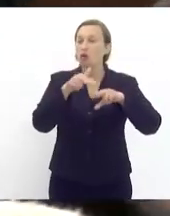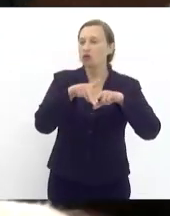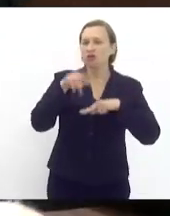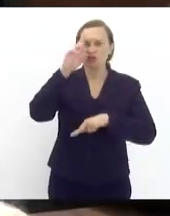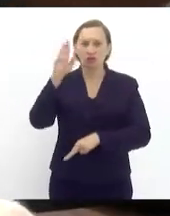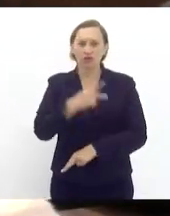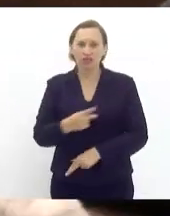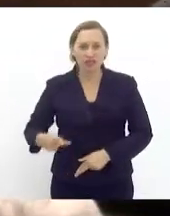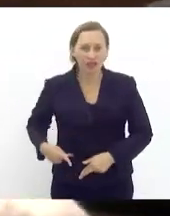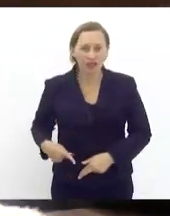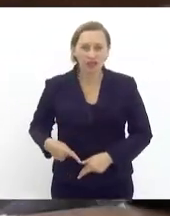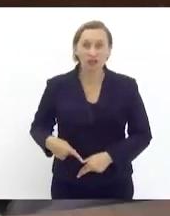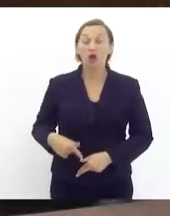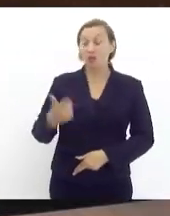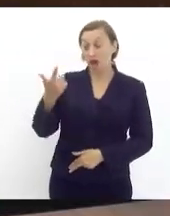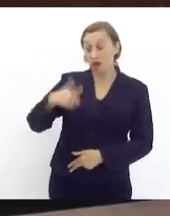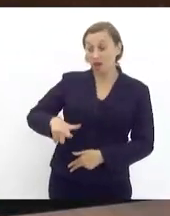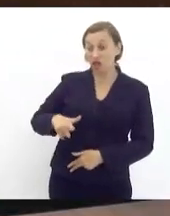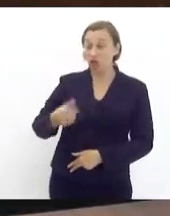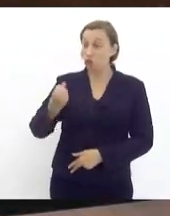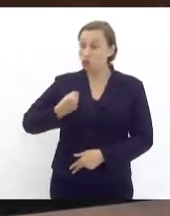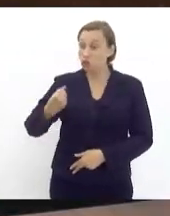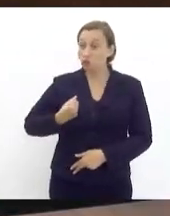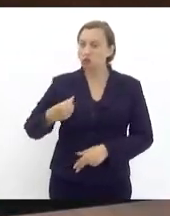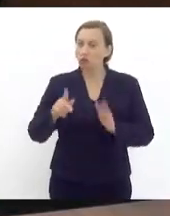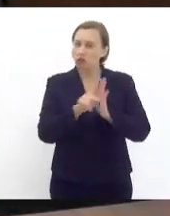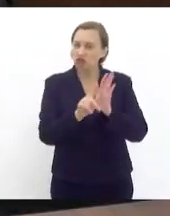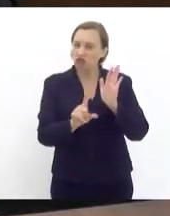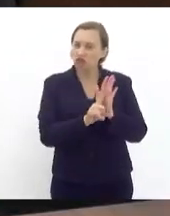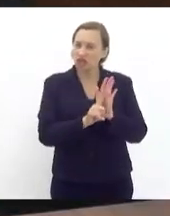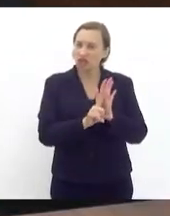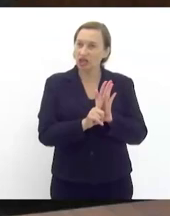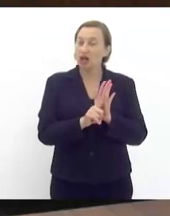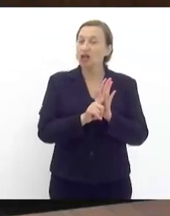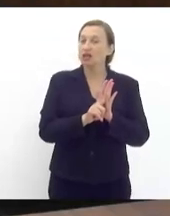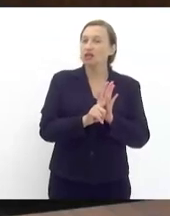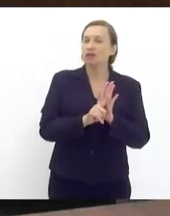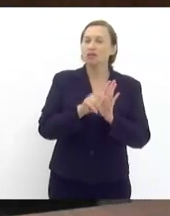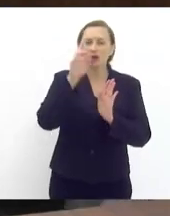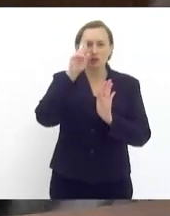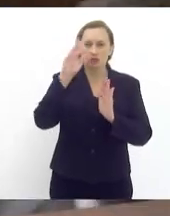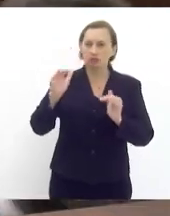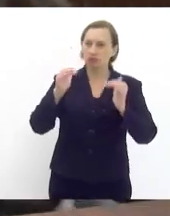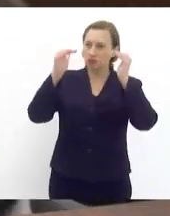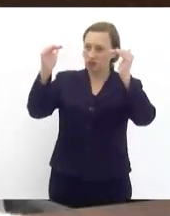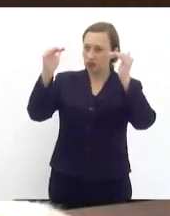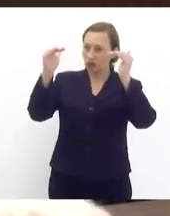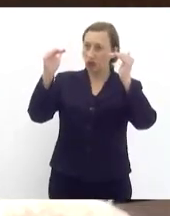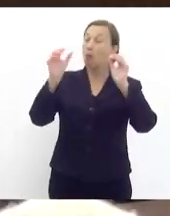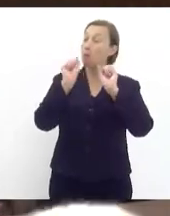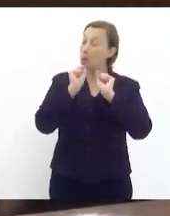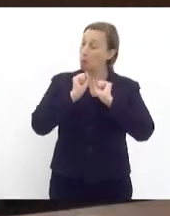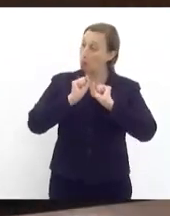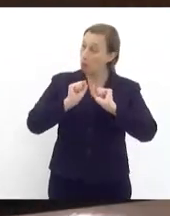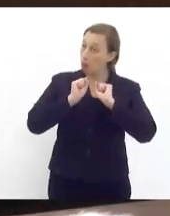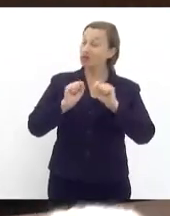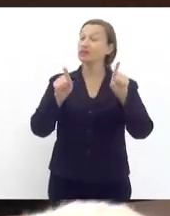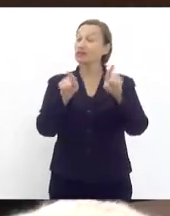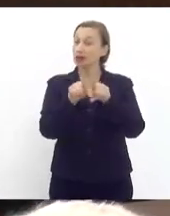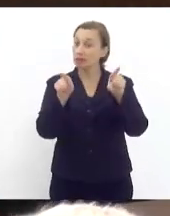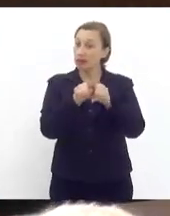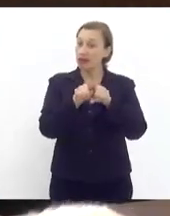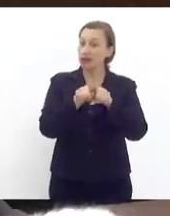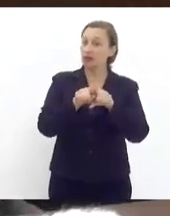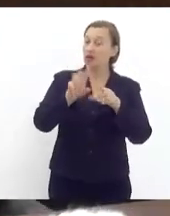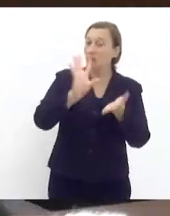isso senhor presidente vou aqui repetir o número do projeto de lei para que vossa excelência possa também colocar